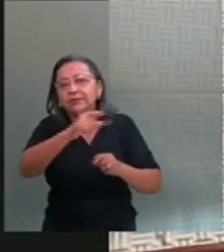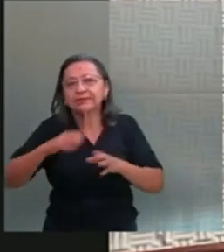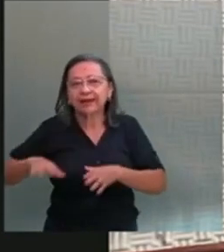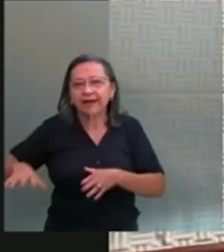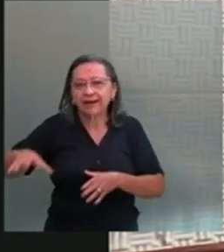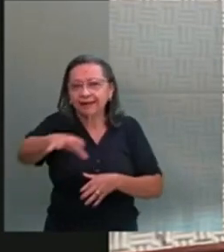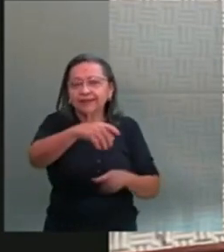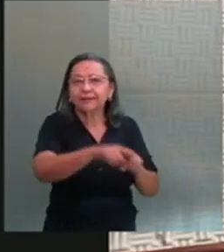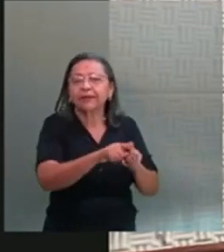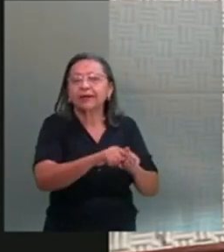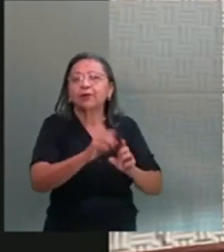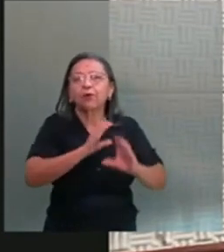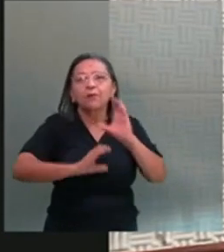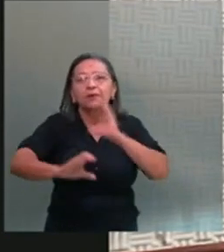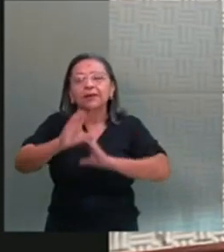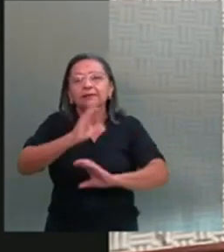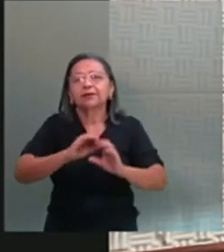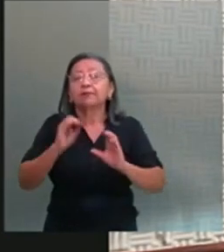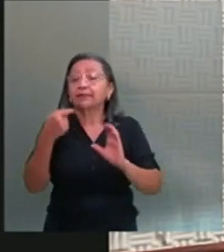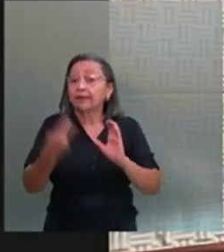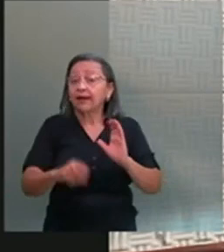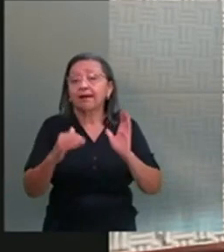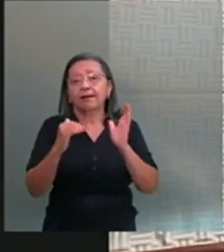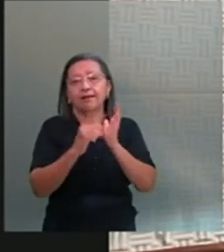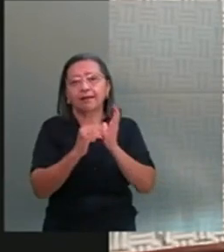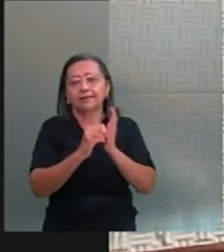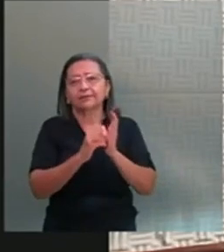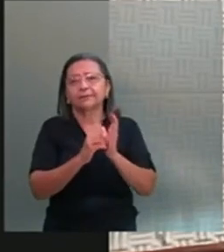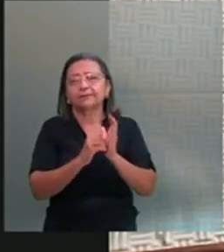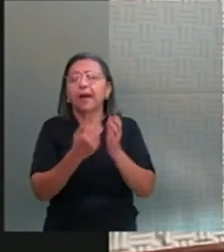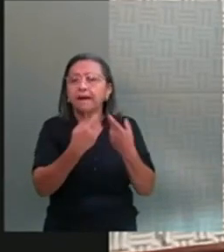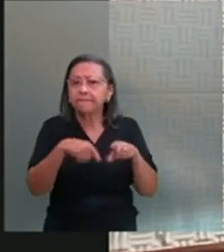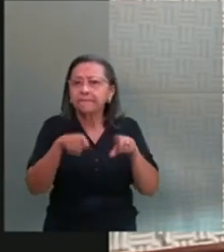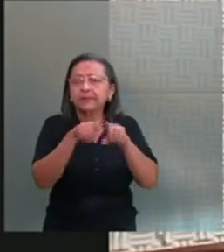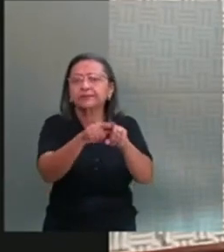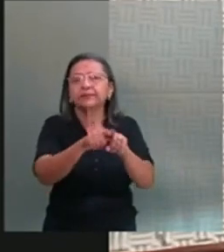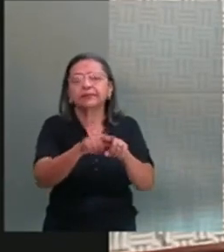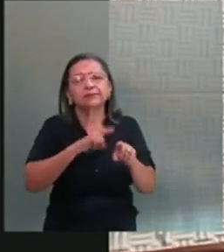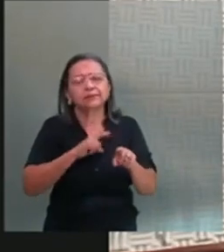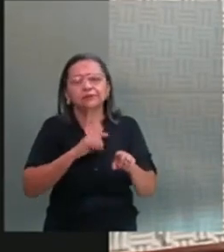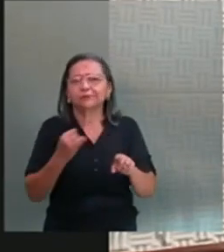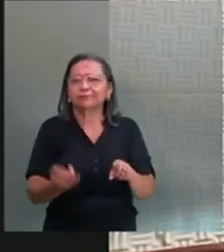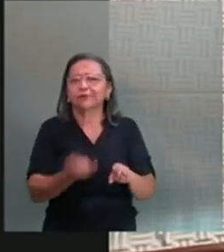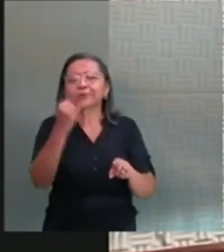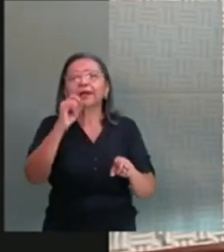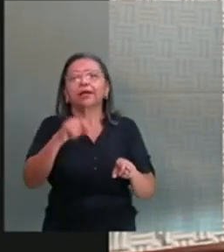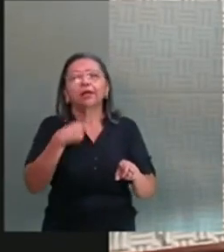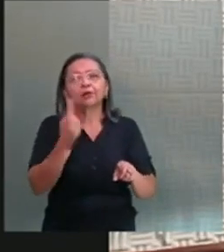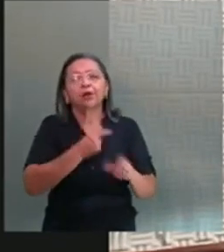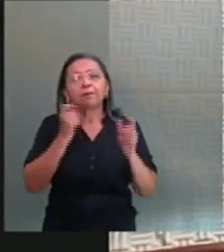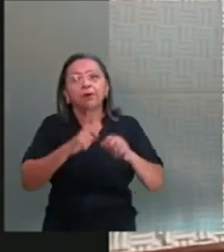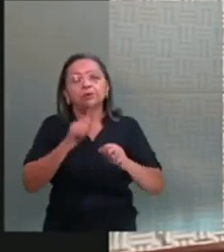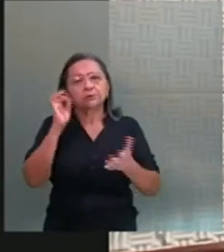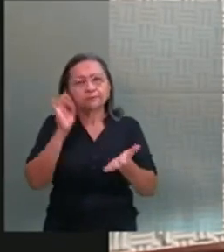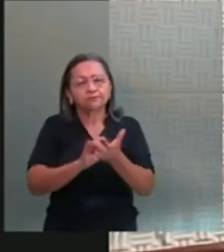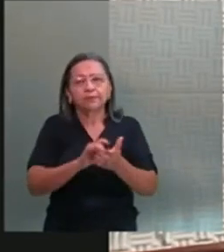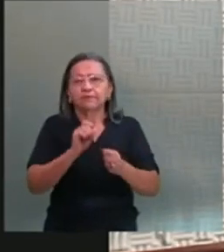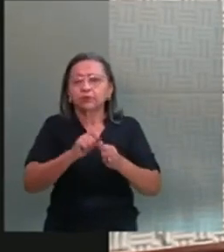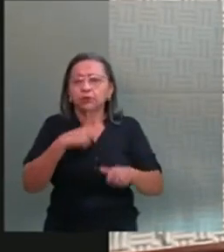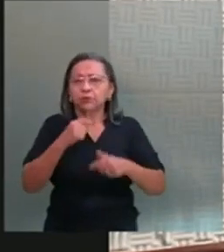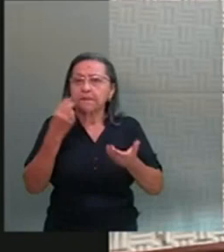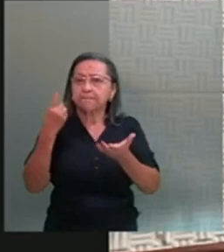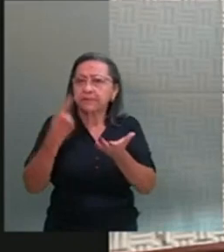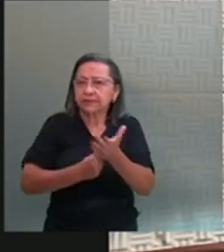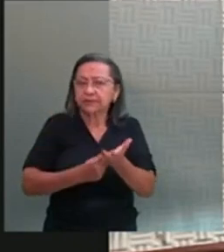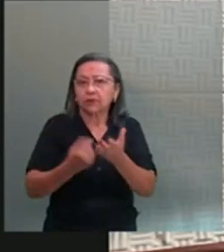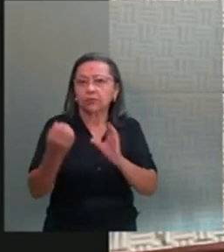e veículos de comunicação da casa, cuja parceria tem sido imprescindível para que a gente possa cumprir nossa missão